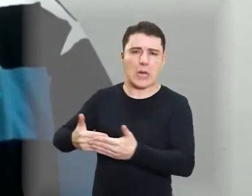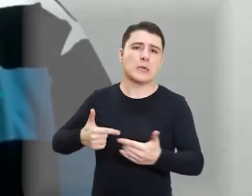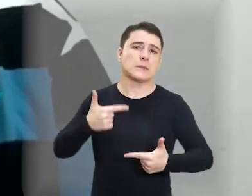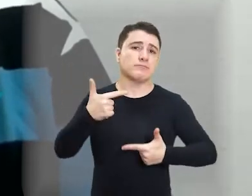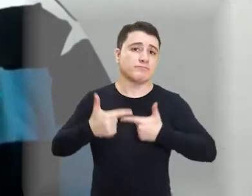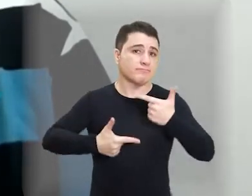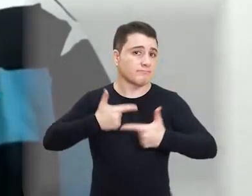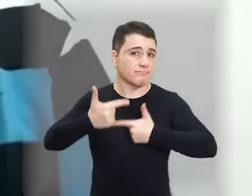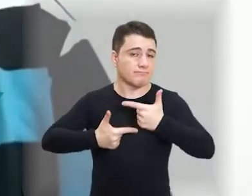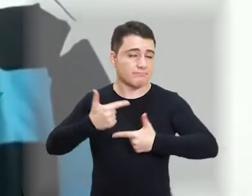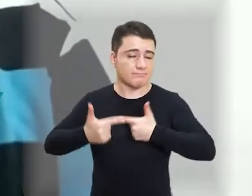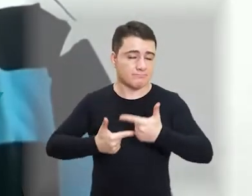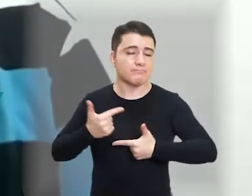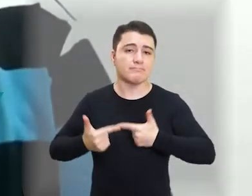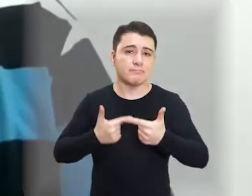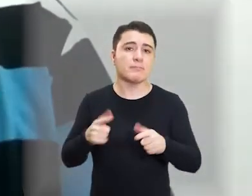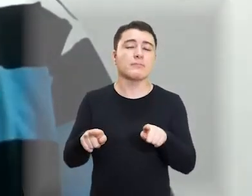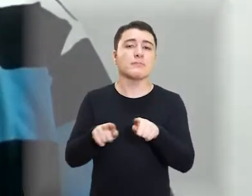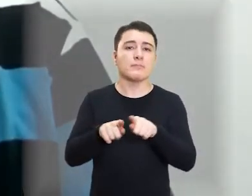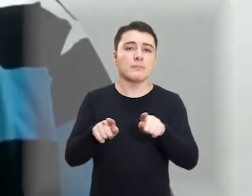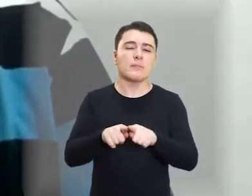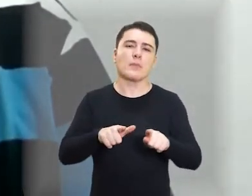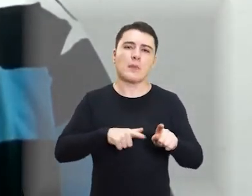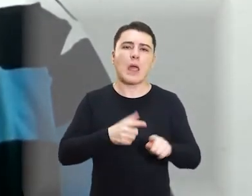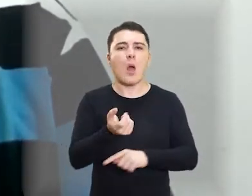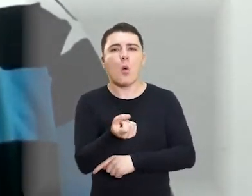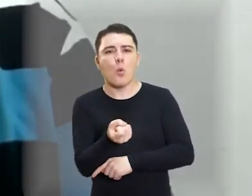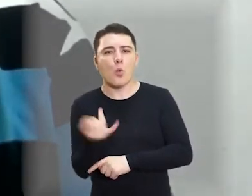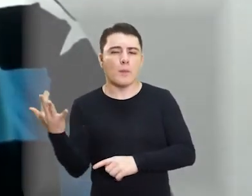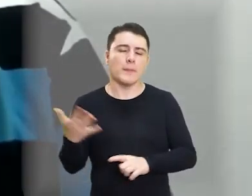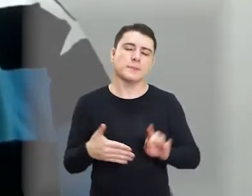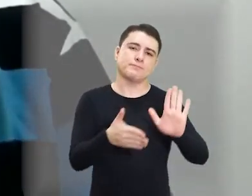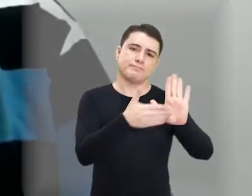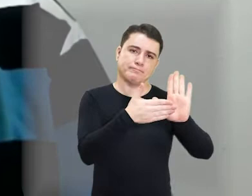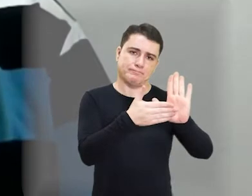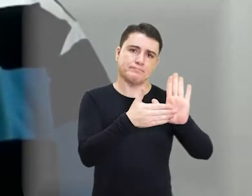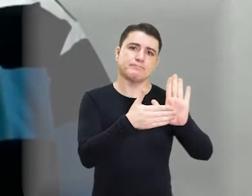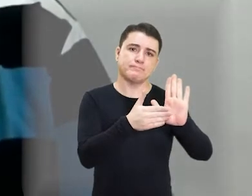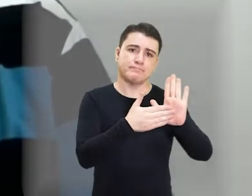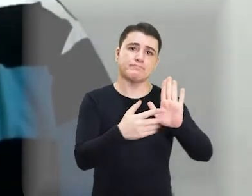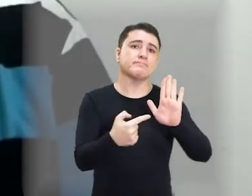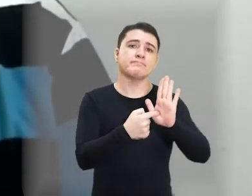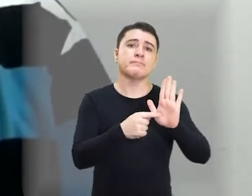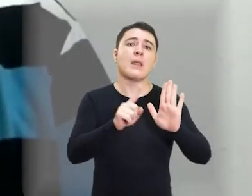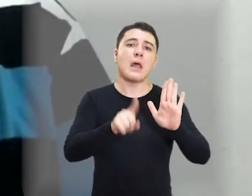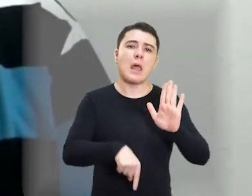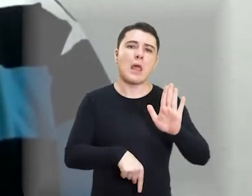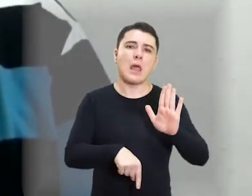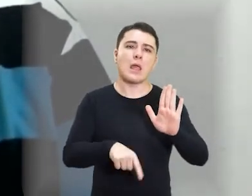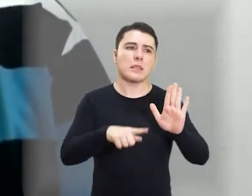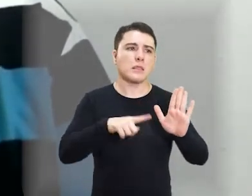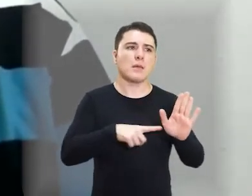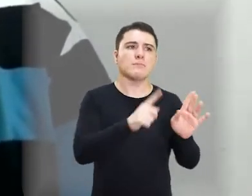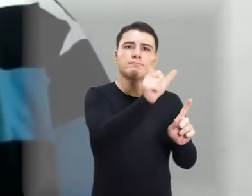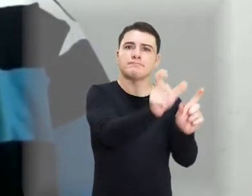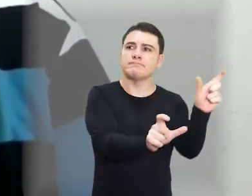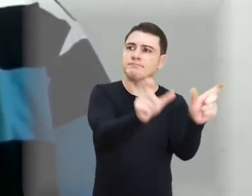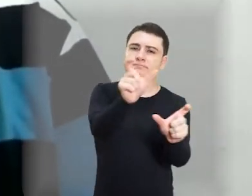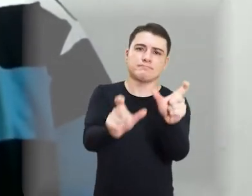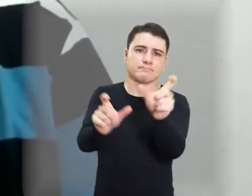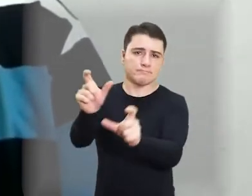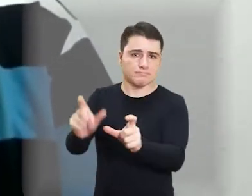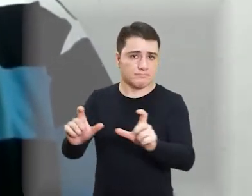de trabalho e de proposições que envolvem muitos